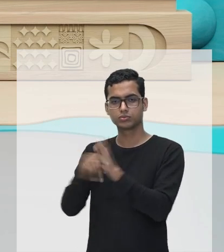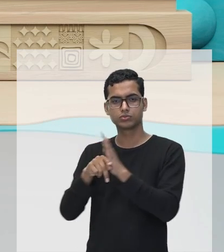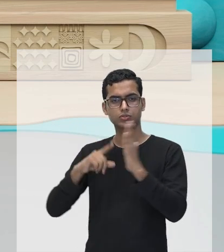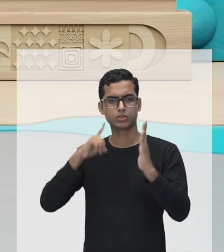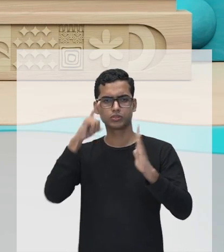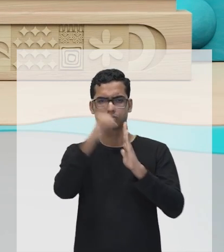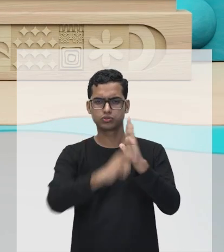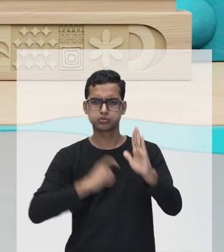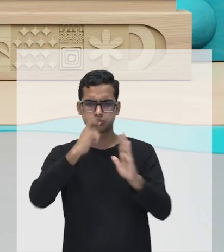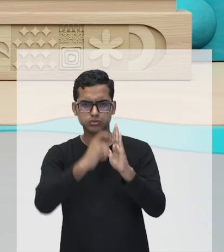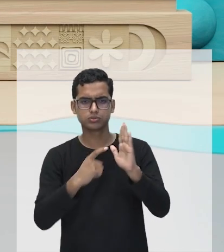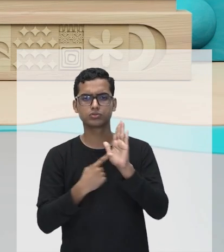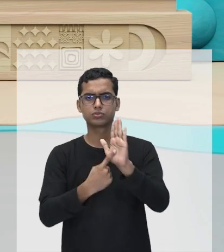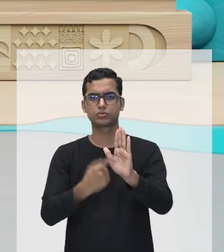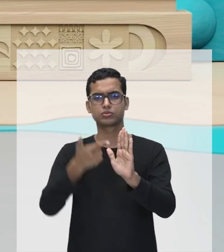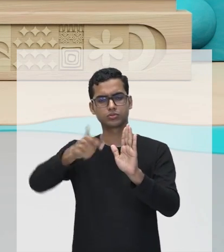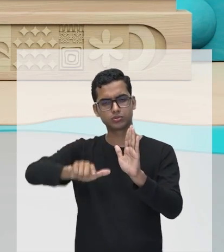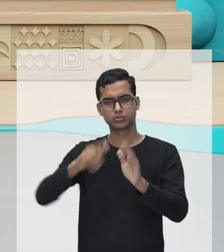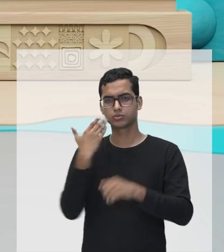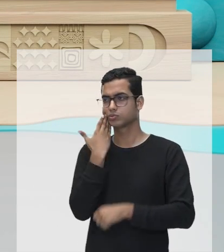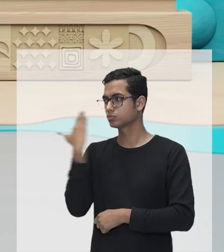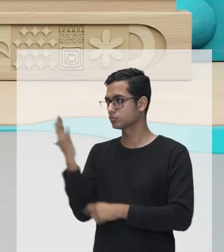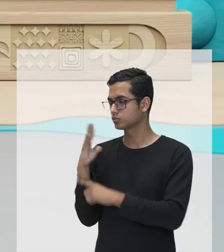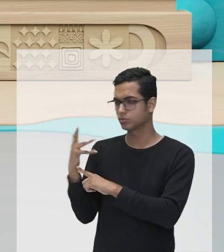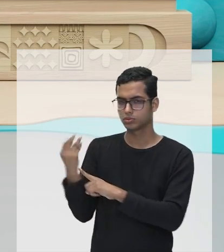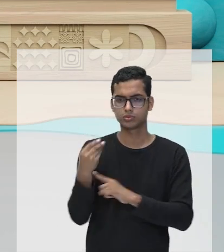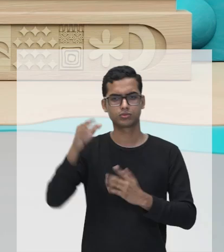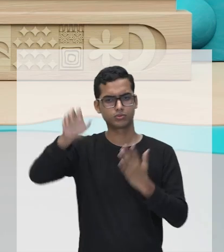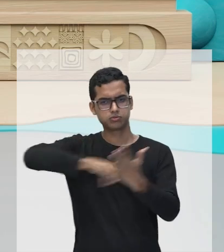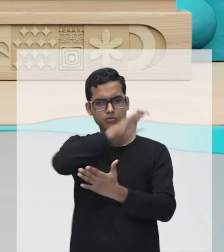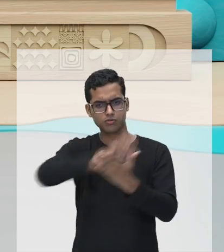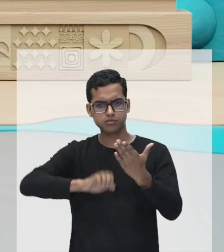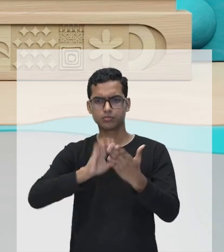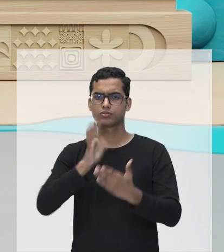grafite. Novamente aqui, a arte rupestre,